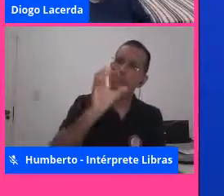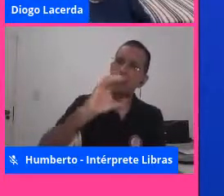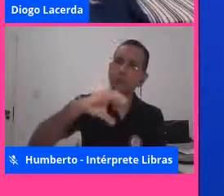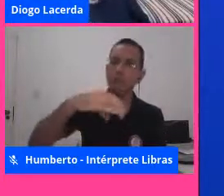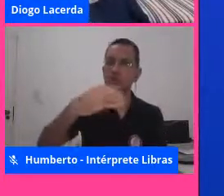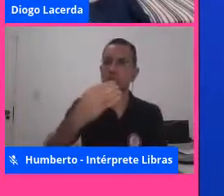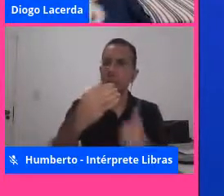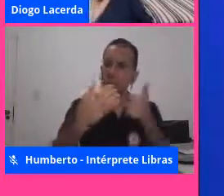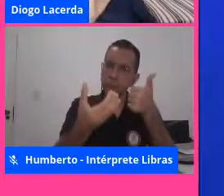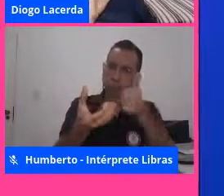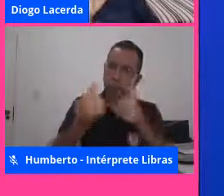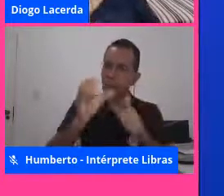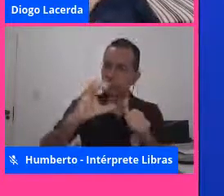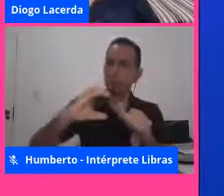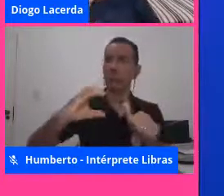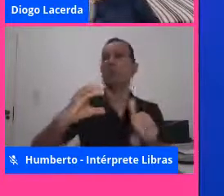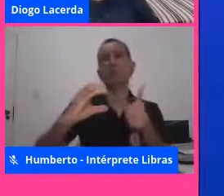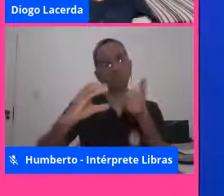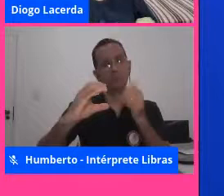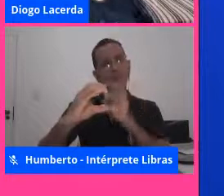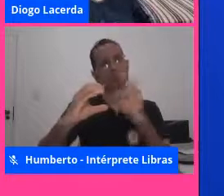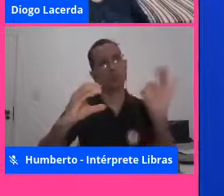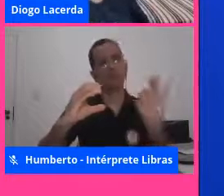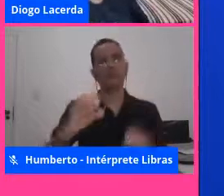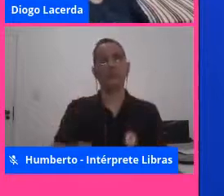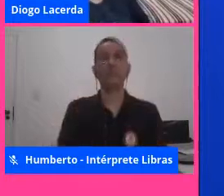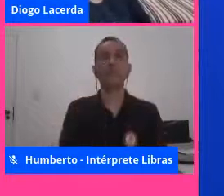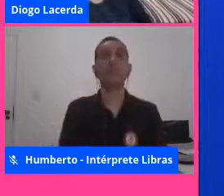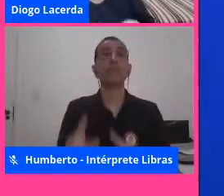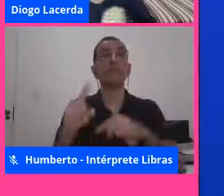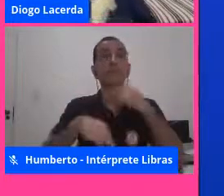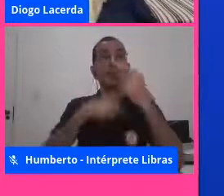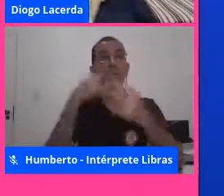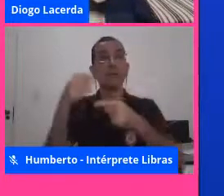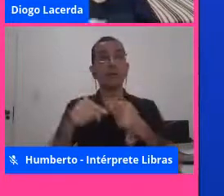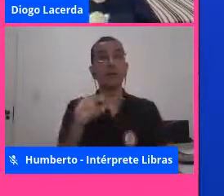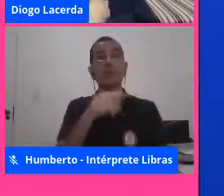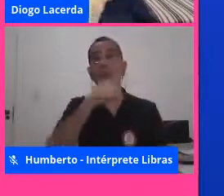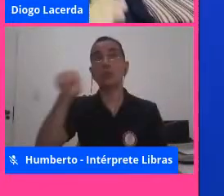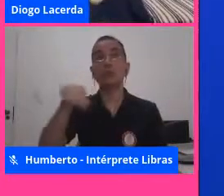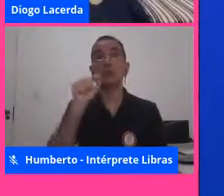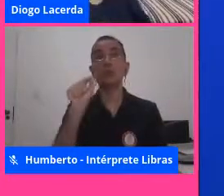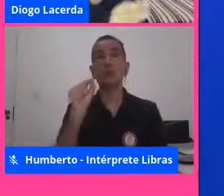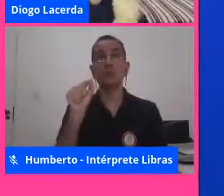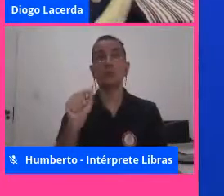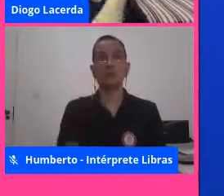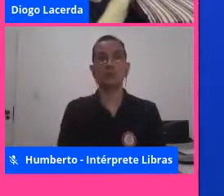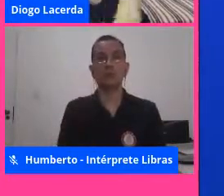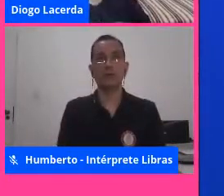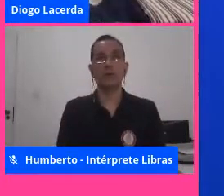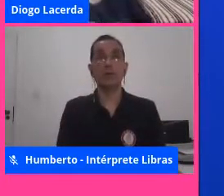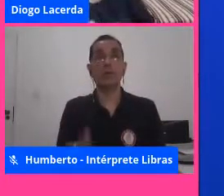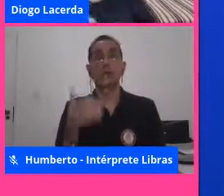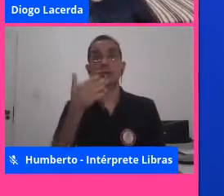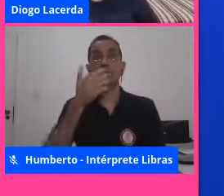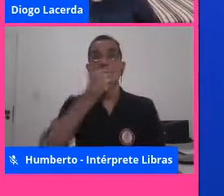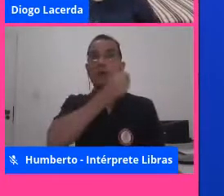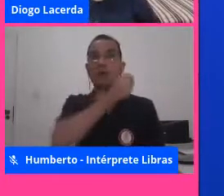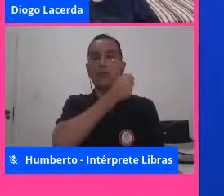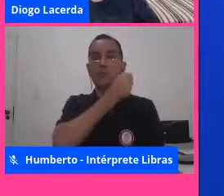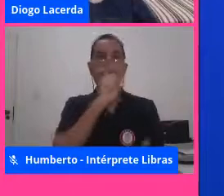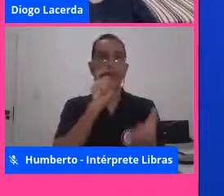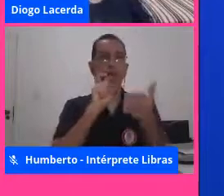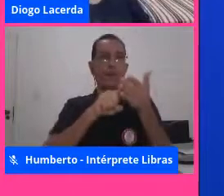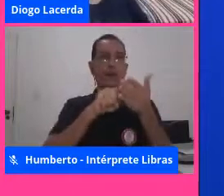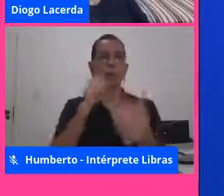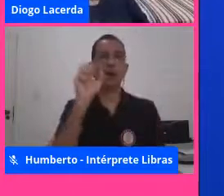tipo de erro. O próximo passo que a gente vai fazer é salvar o arquivo. Bem, eu já